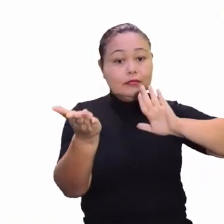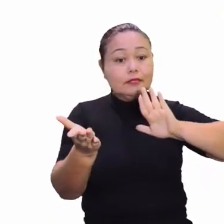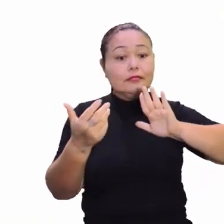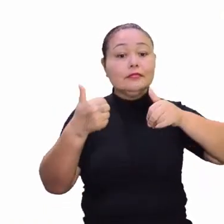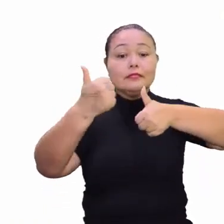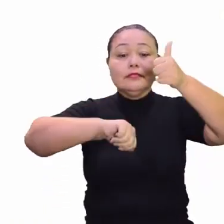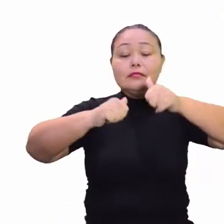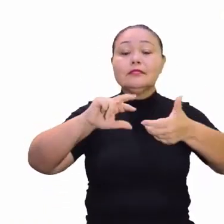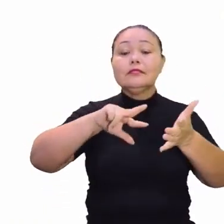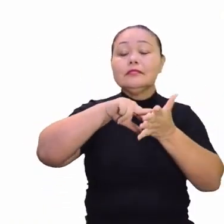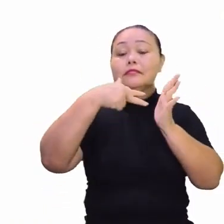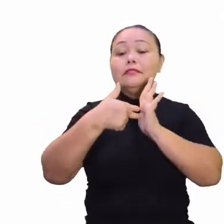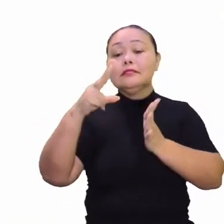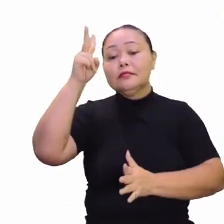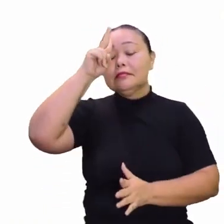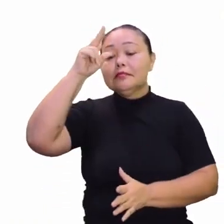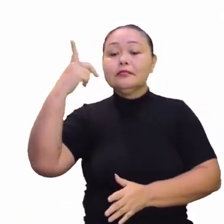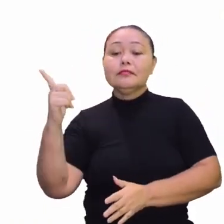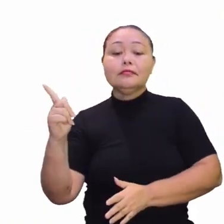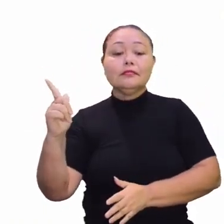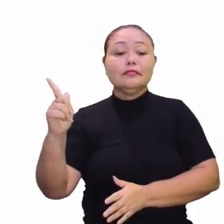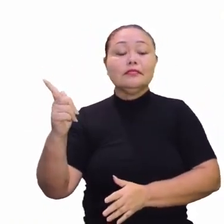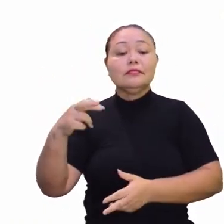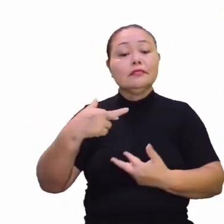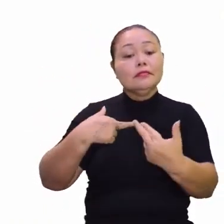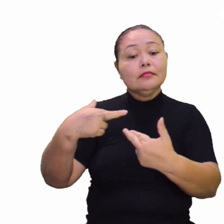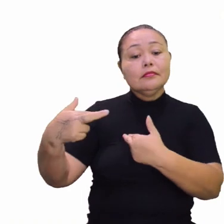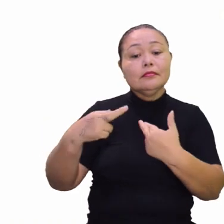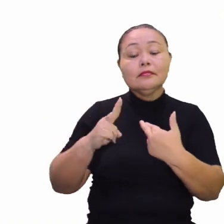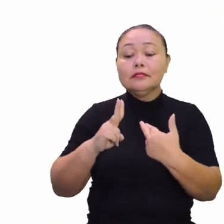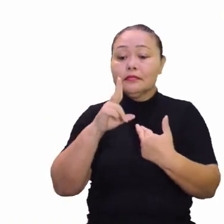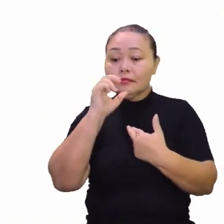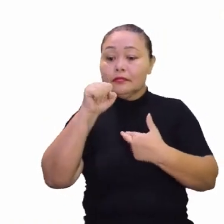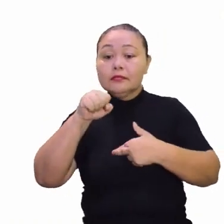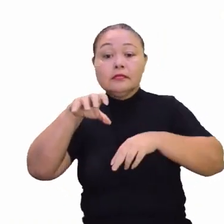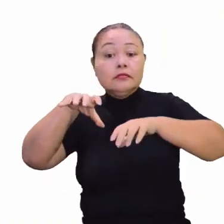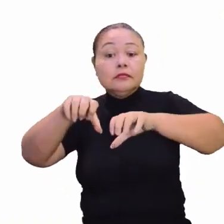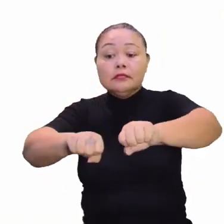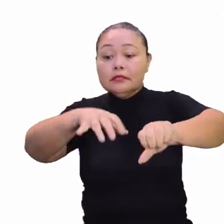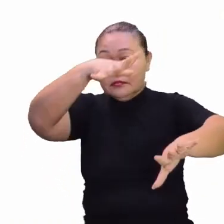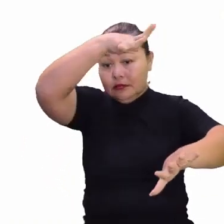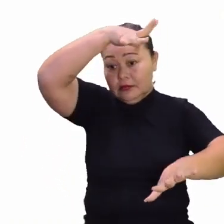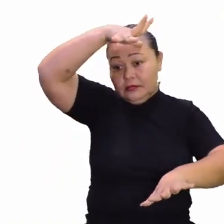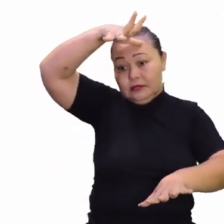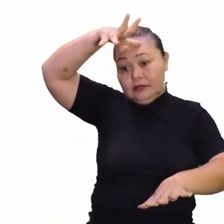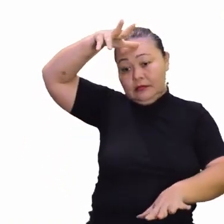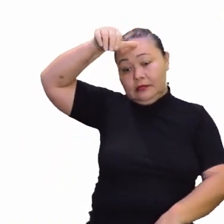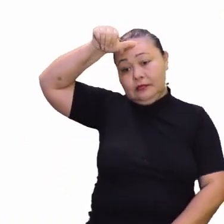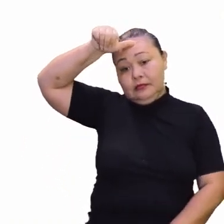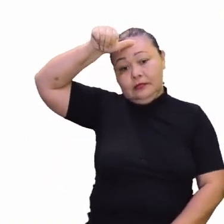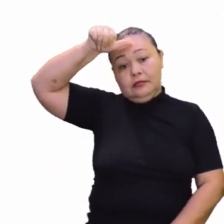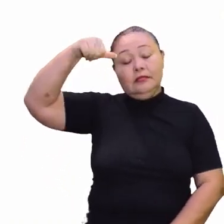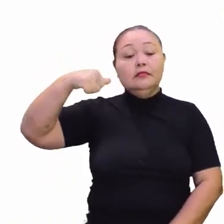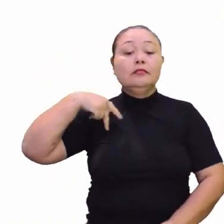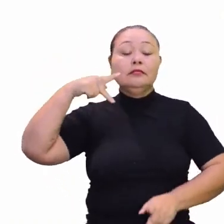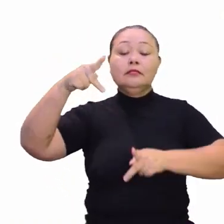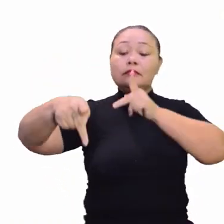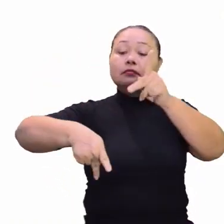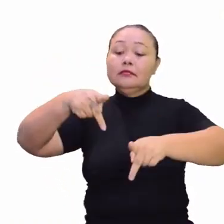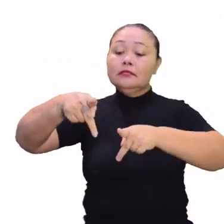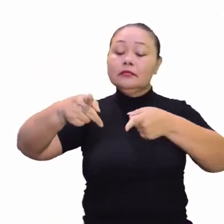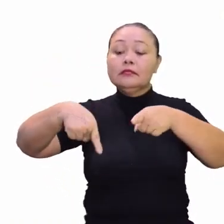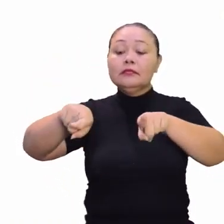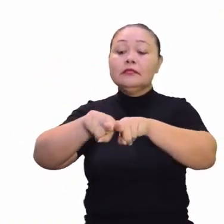é analisar os significados históricos e geográficos das relações de poder na ocupação da Amazônia